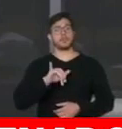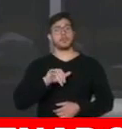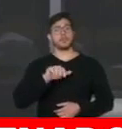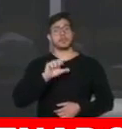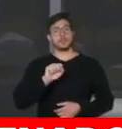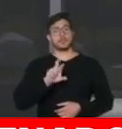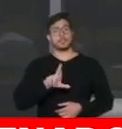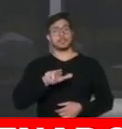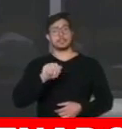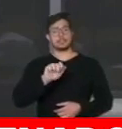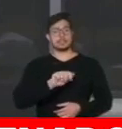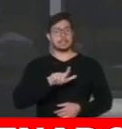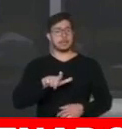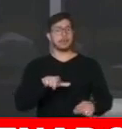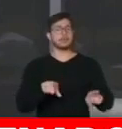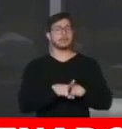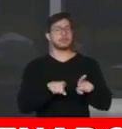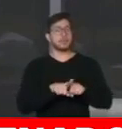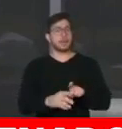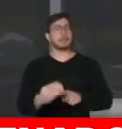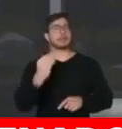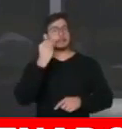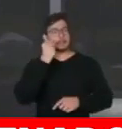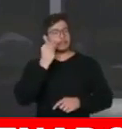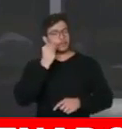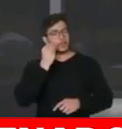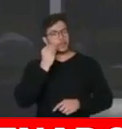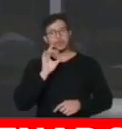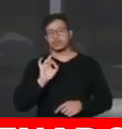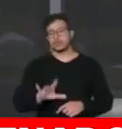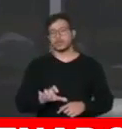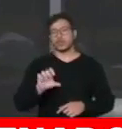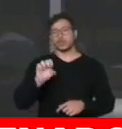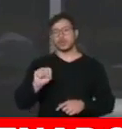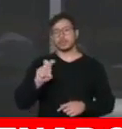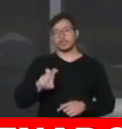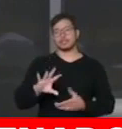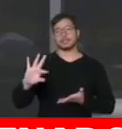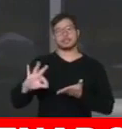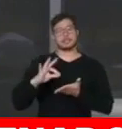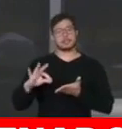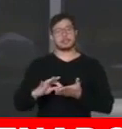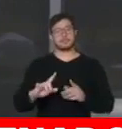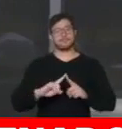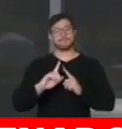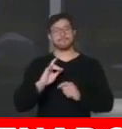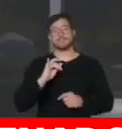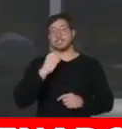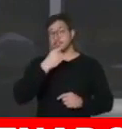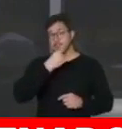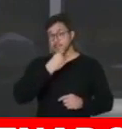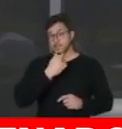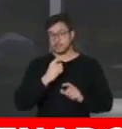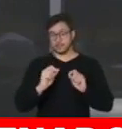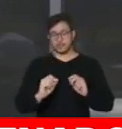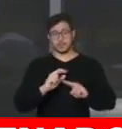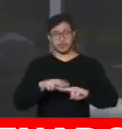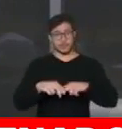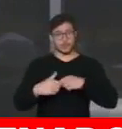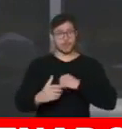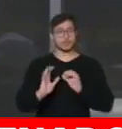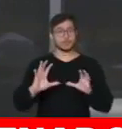também com 85 assinaturas. Infelizmente, não conseguimos, pelo boicote do Centrão e